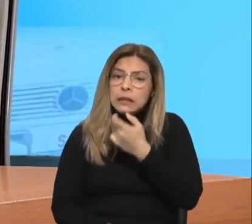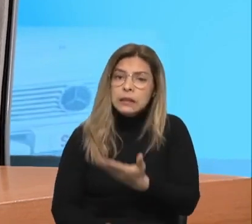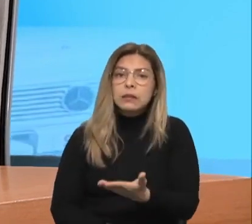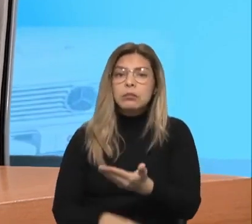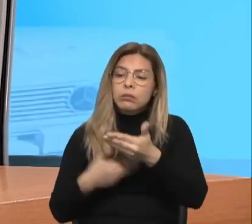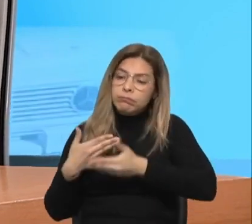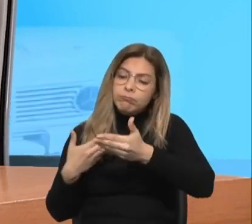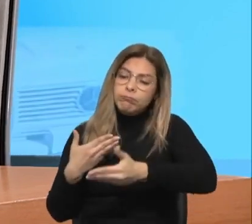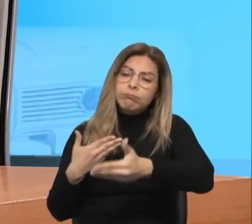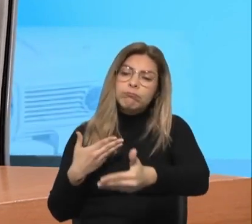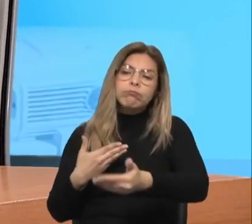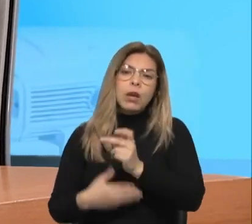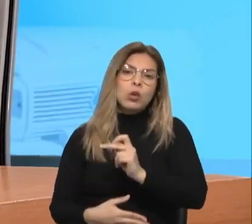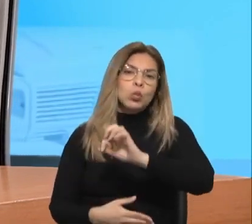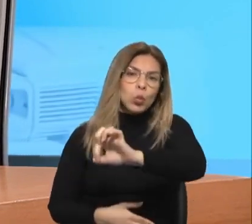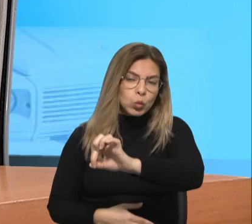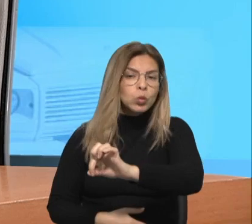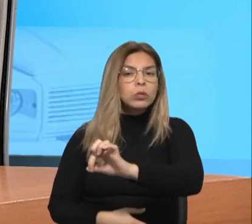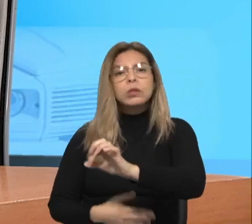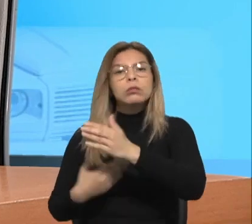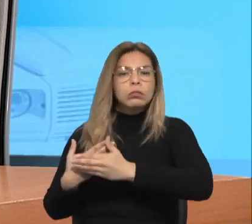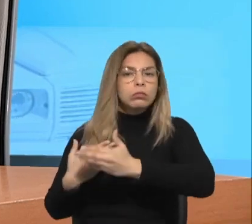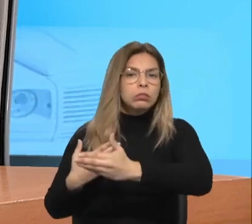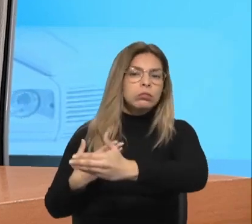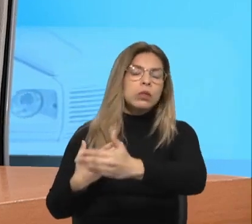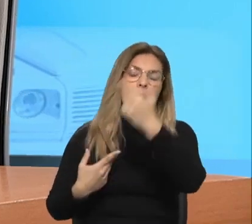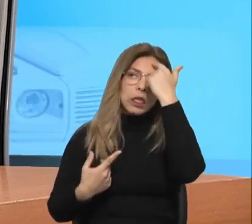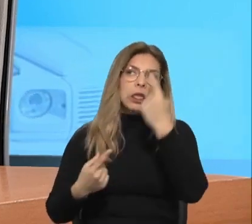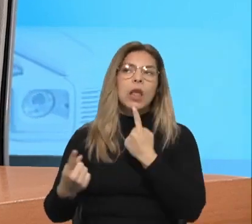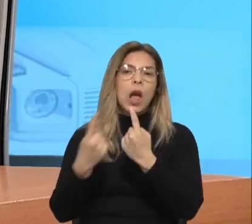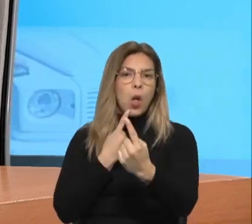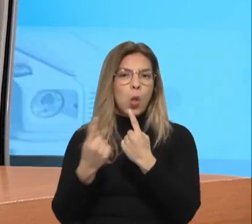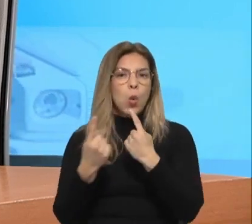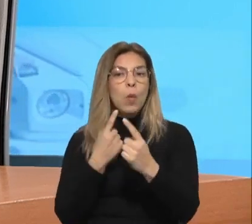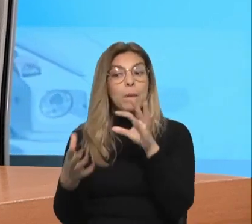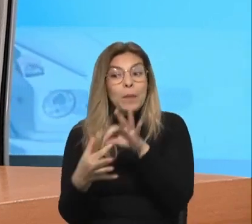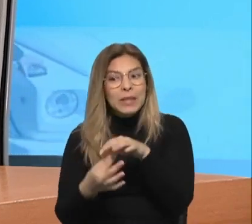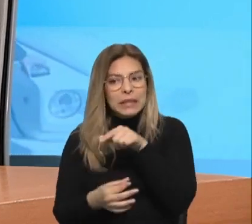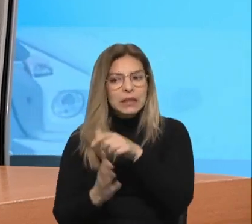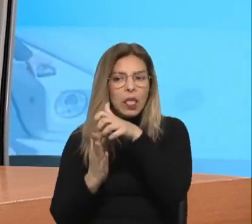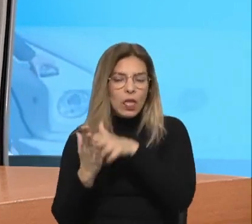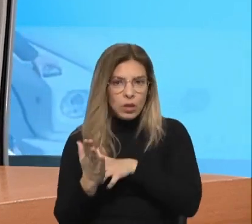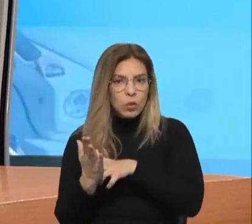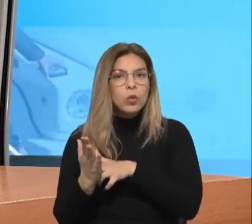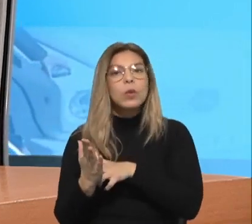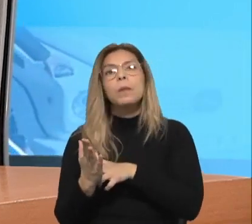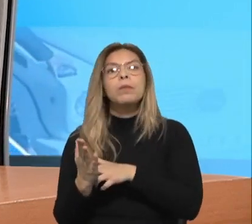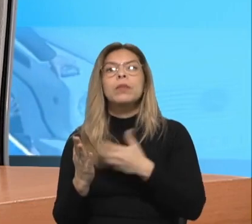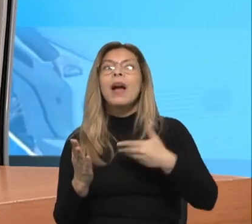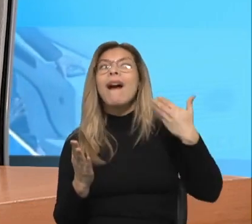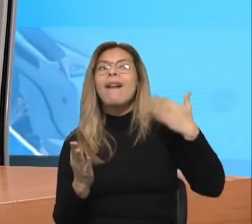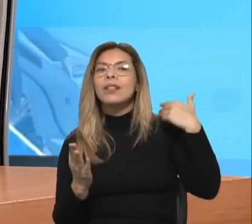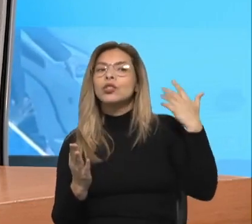destes 8 anos, ainda agora no primeiro diálogo sobre o sino, estavam muitos dos coordenadores locais que escolhemos lá